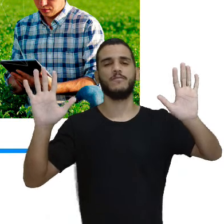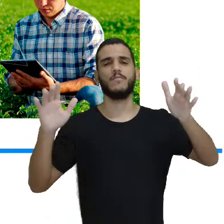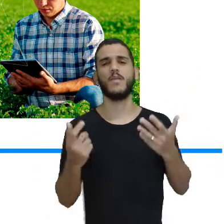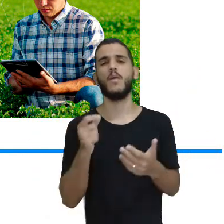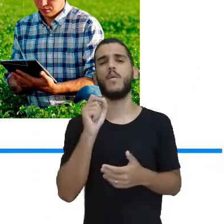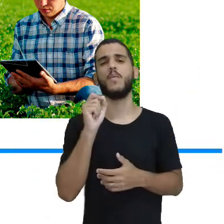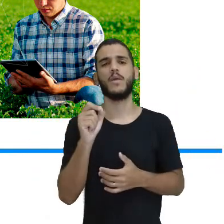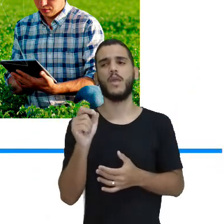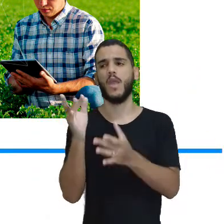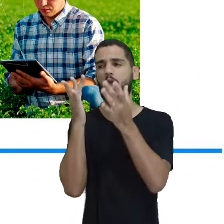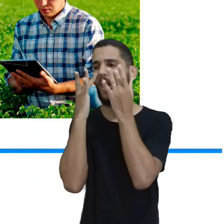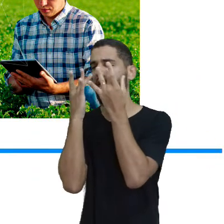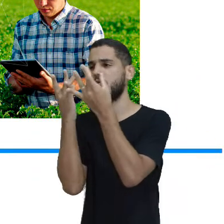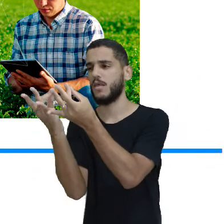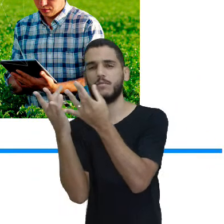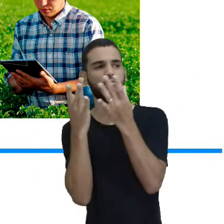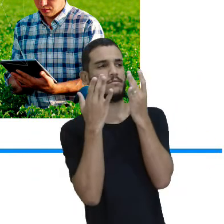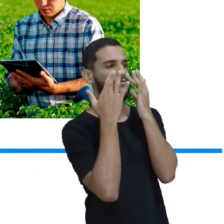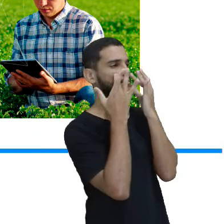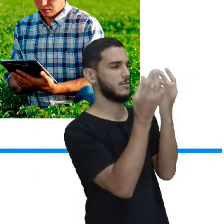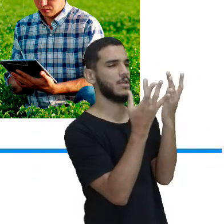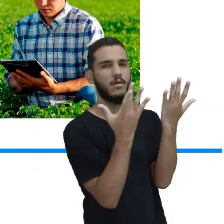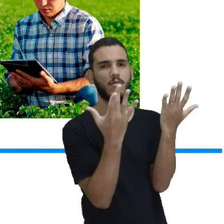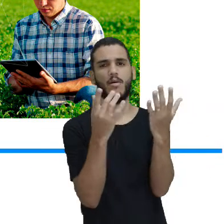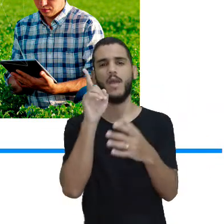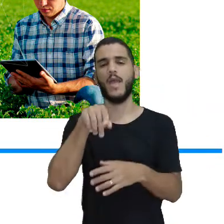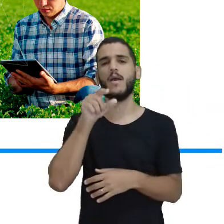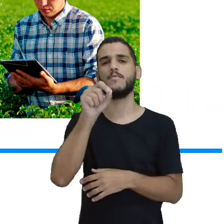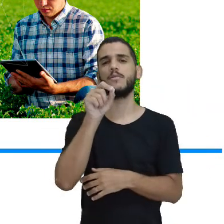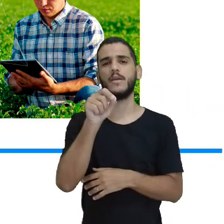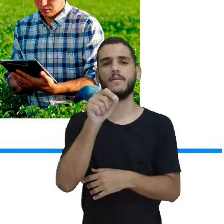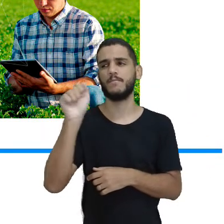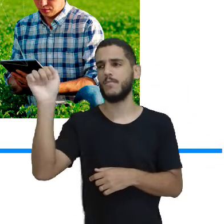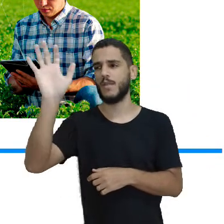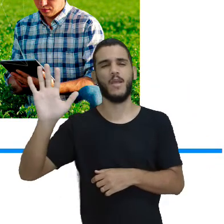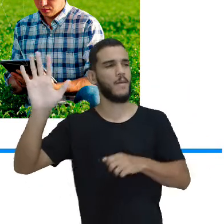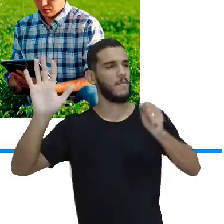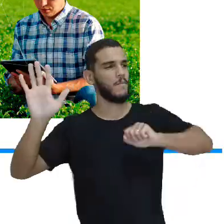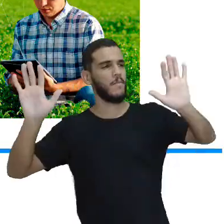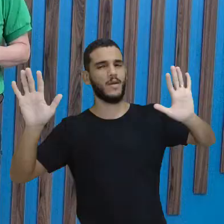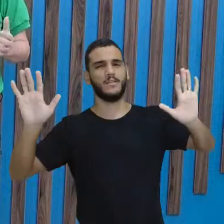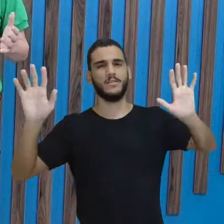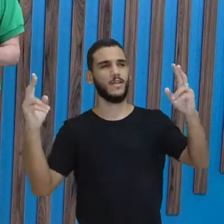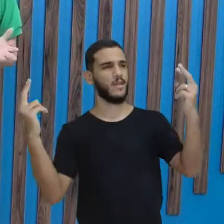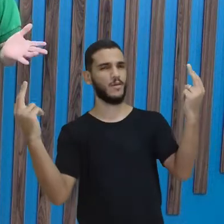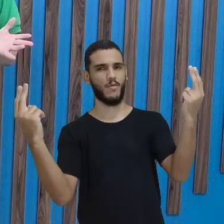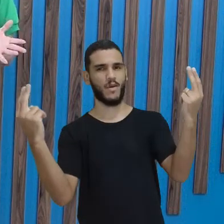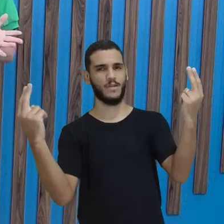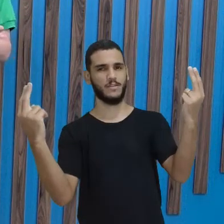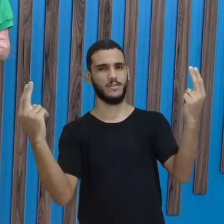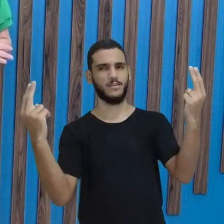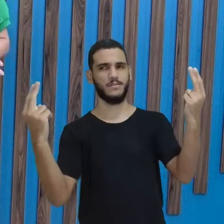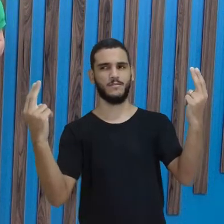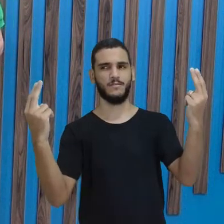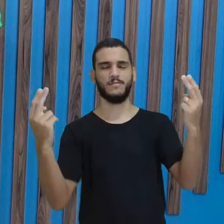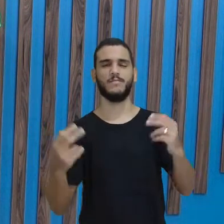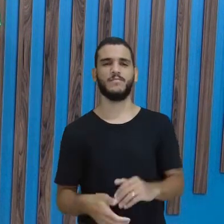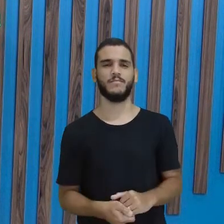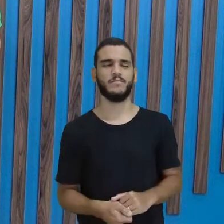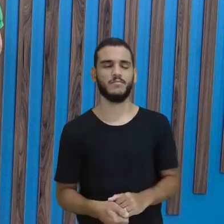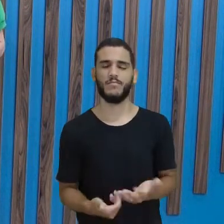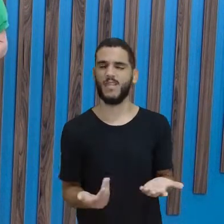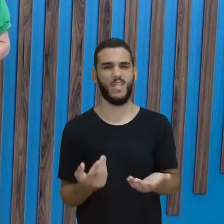mais chamam a atenção nessas duas aí? Elas são imagens iguais? Elas têm... Bom, iguais não são, né? Isso aí a gente está vendo que